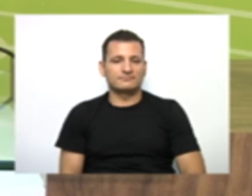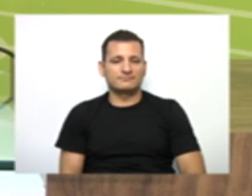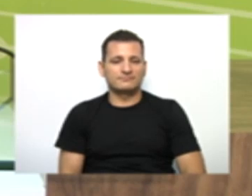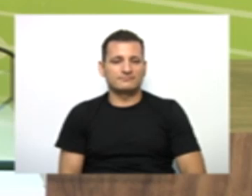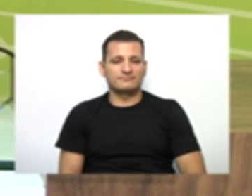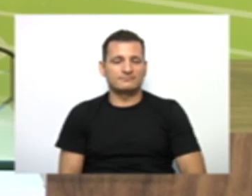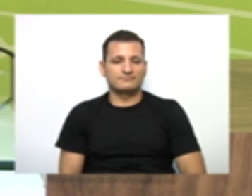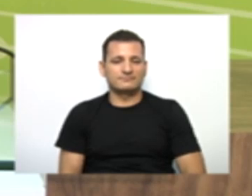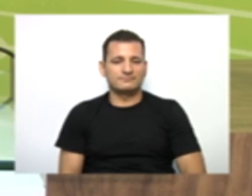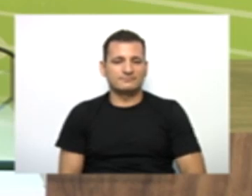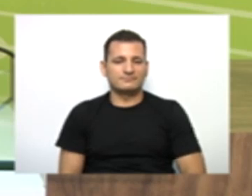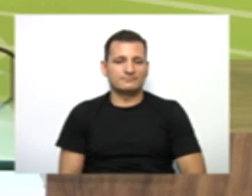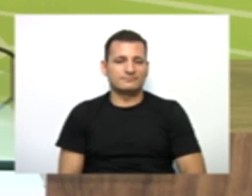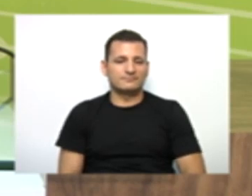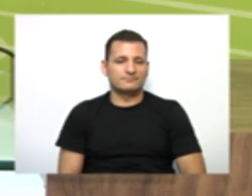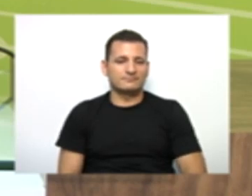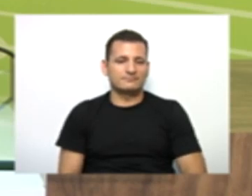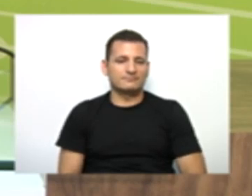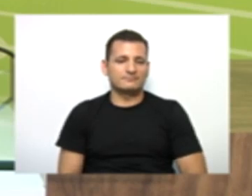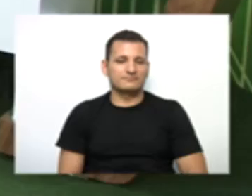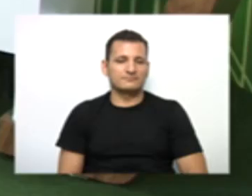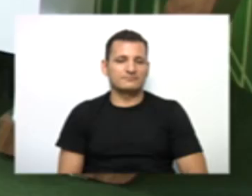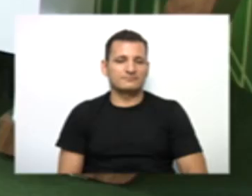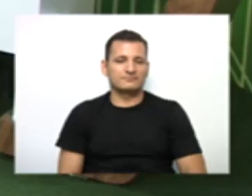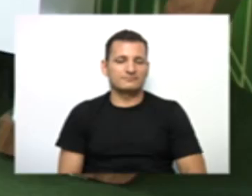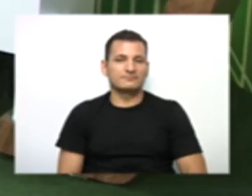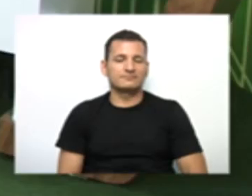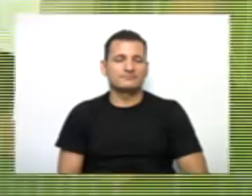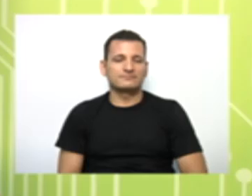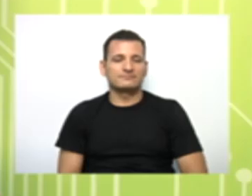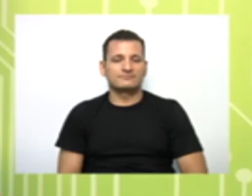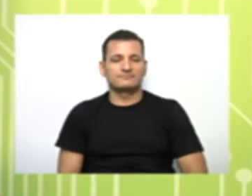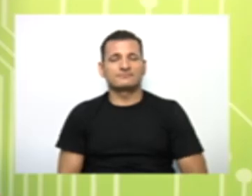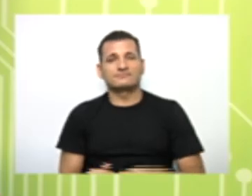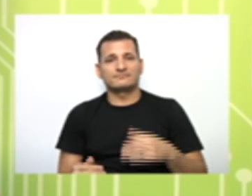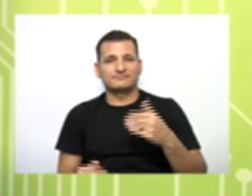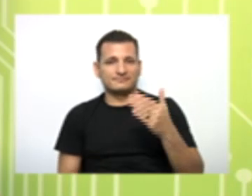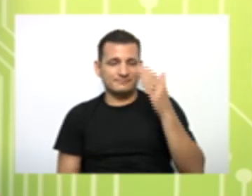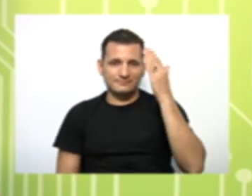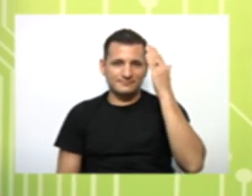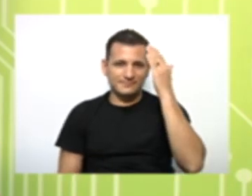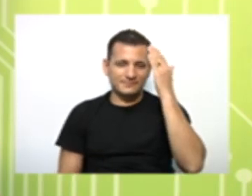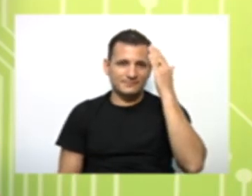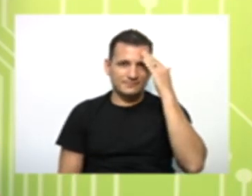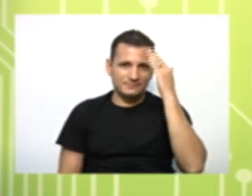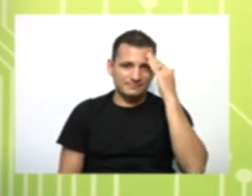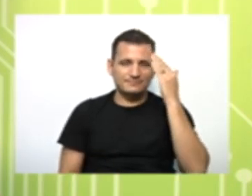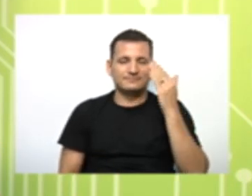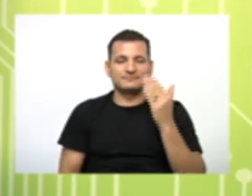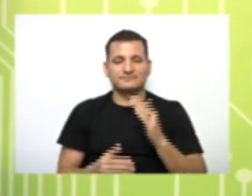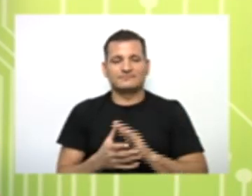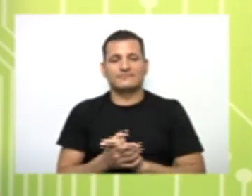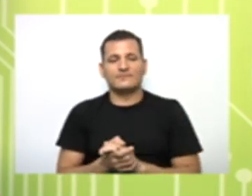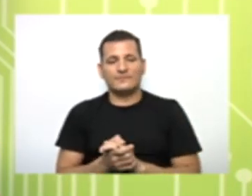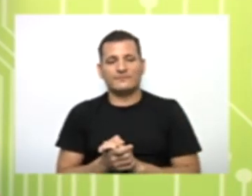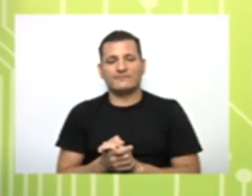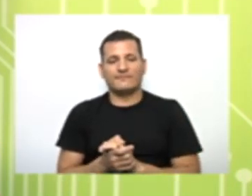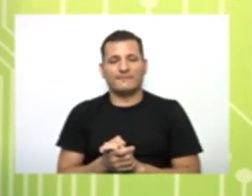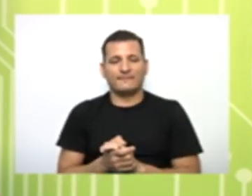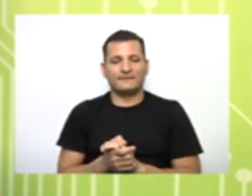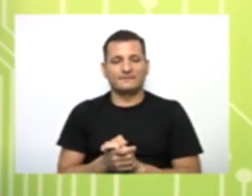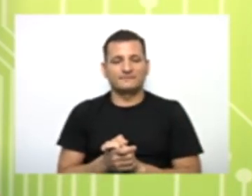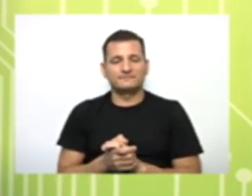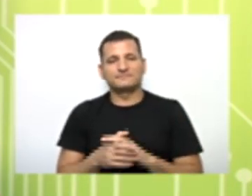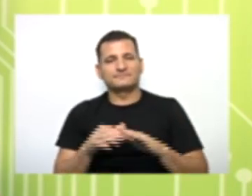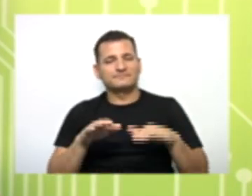A 4 se perdeu aqui no chat. Gente, olha só. Eu sei que às vezes, quando